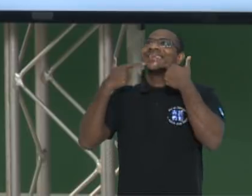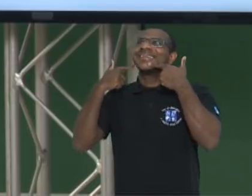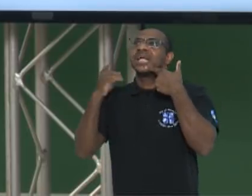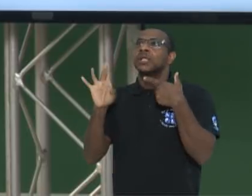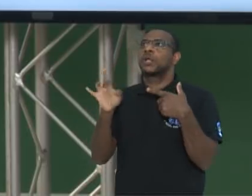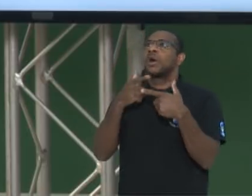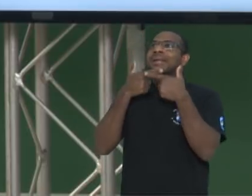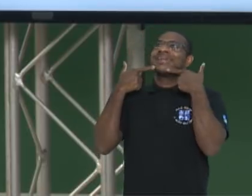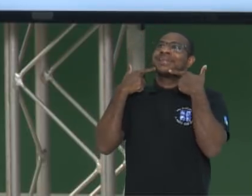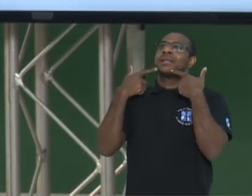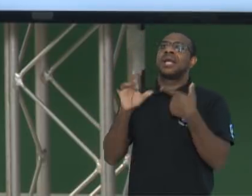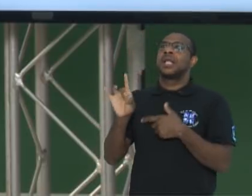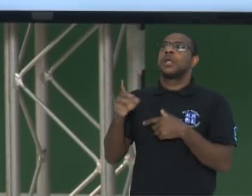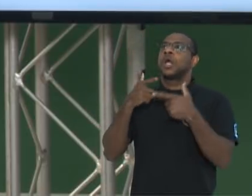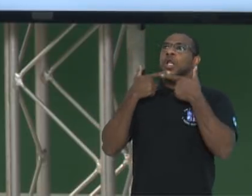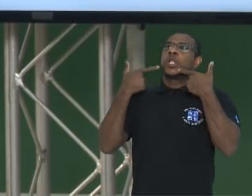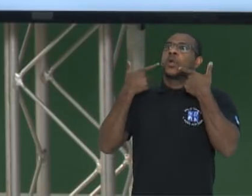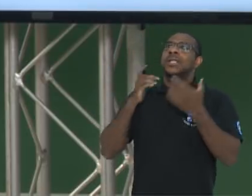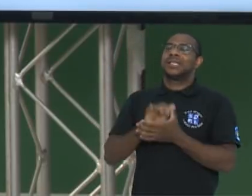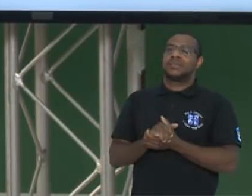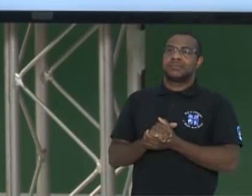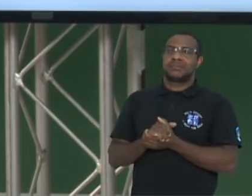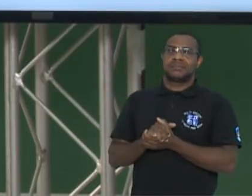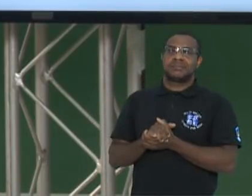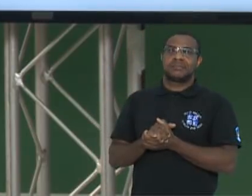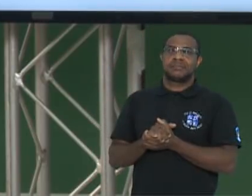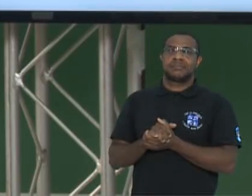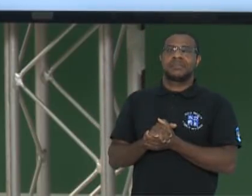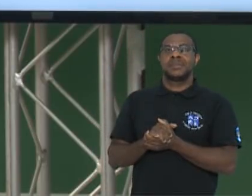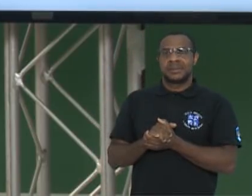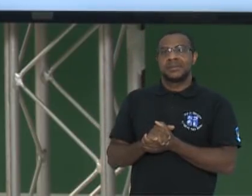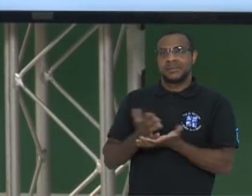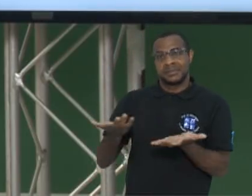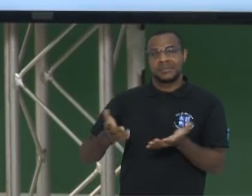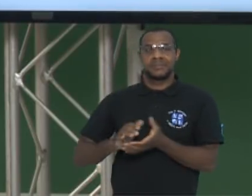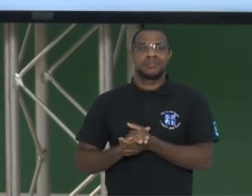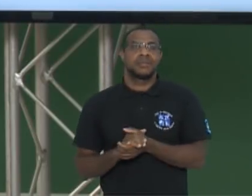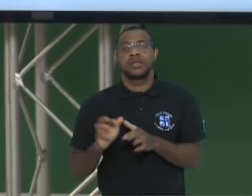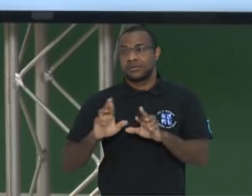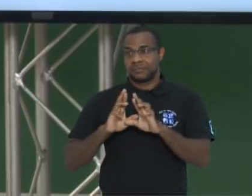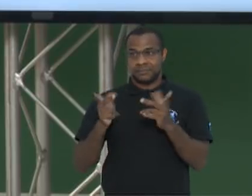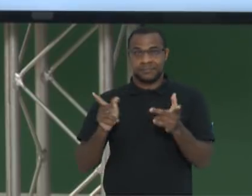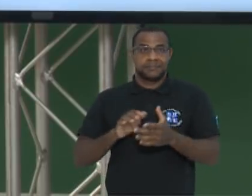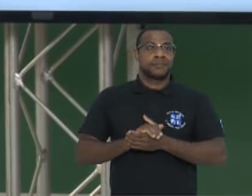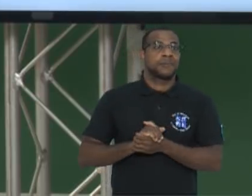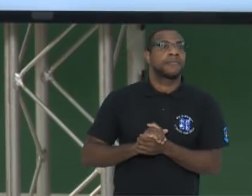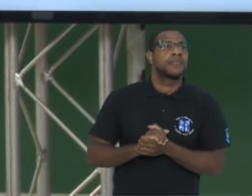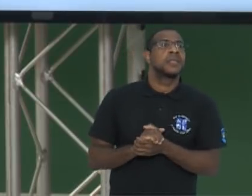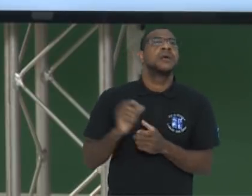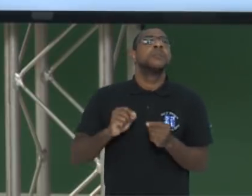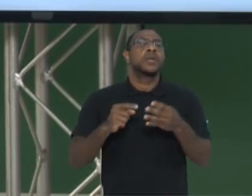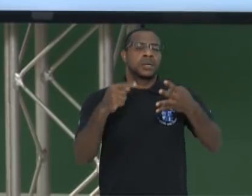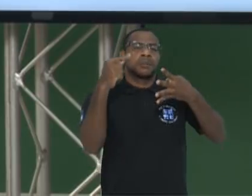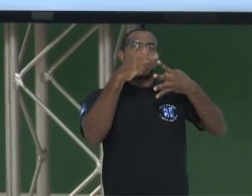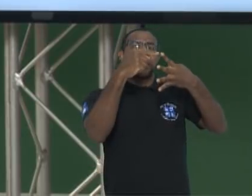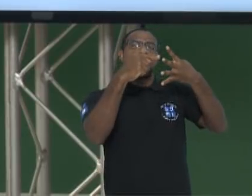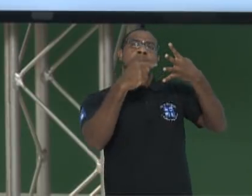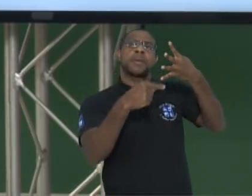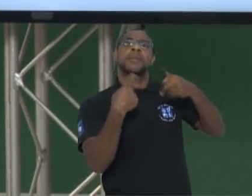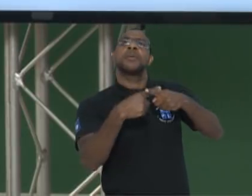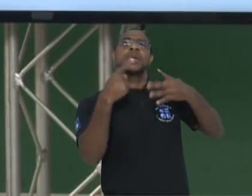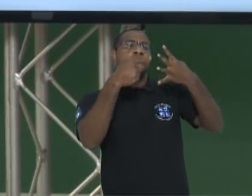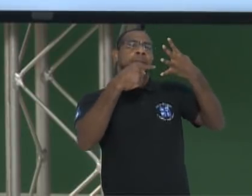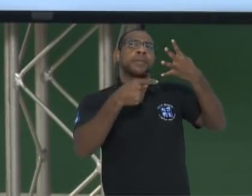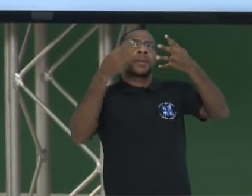sorriso. Mas aqui eu estou fazendo uma metonímia, que é uma linguagem figurada, né? Dentro das figuras de linguagem. Por que eu trouxe essas